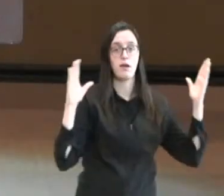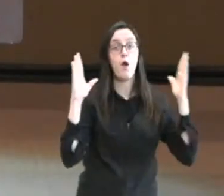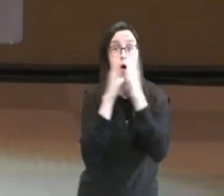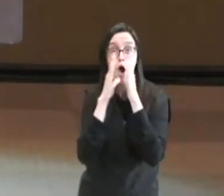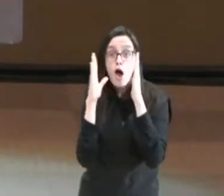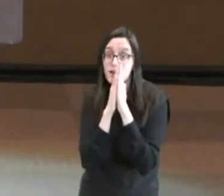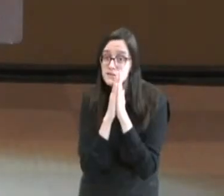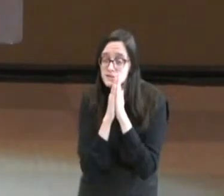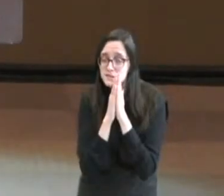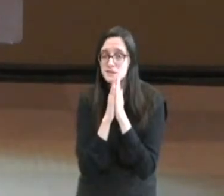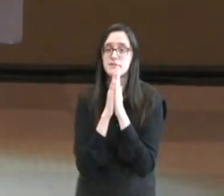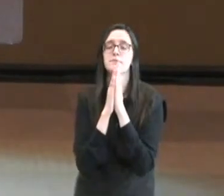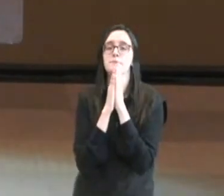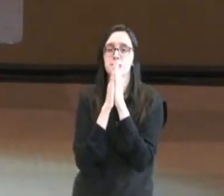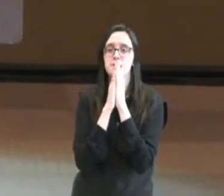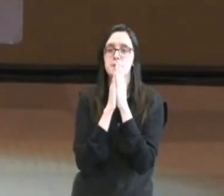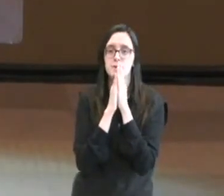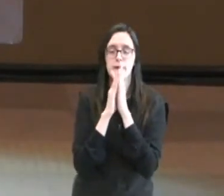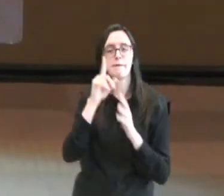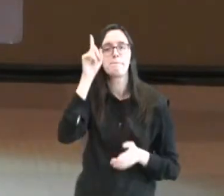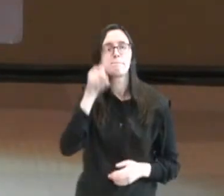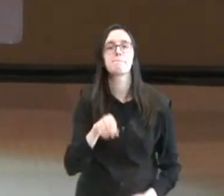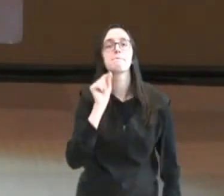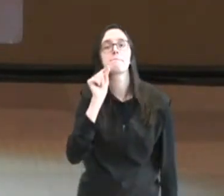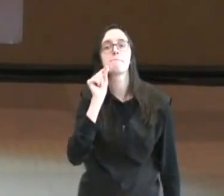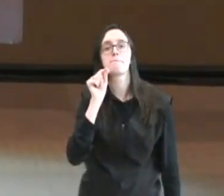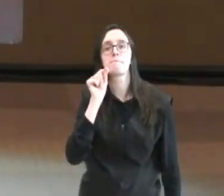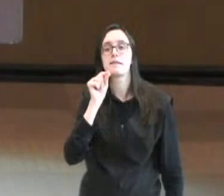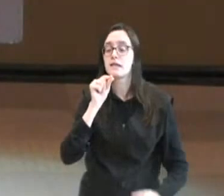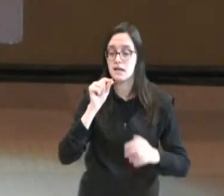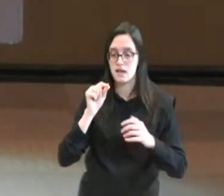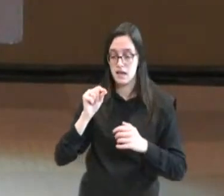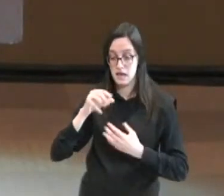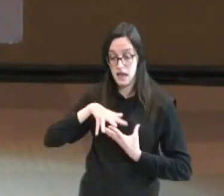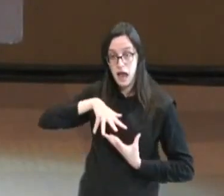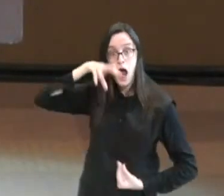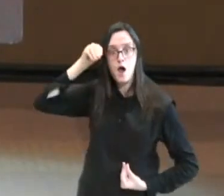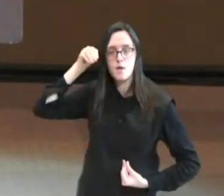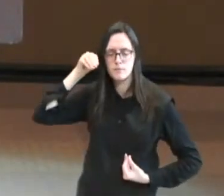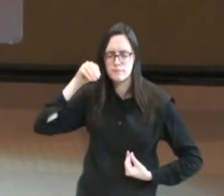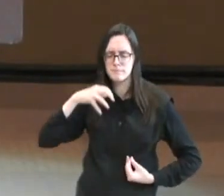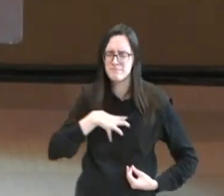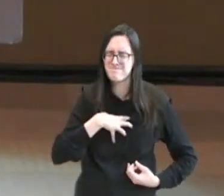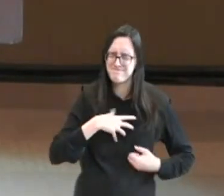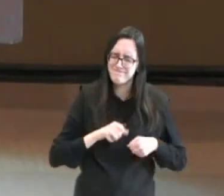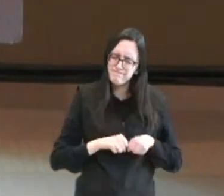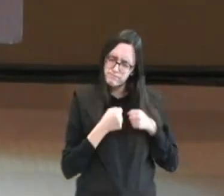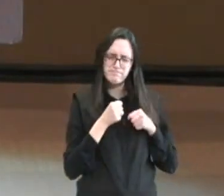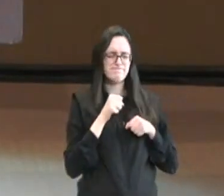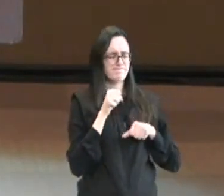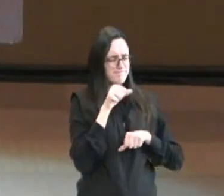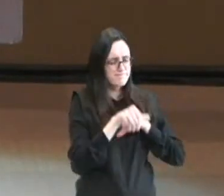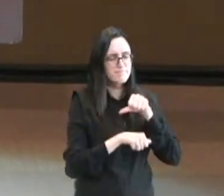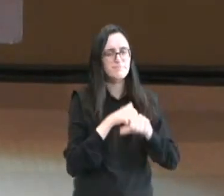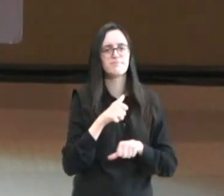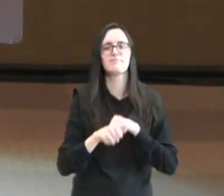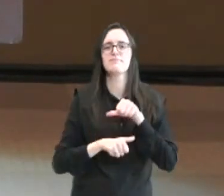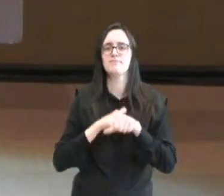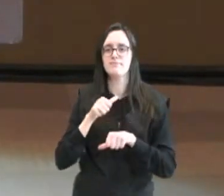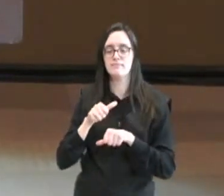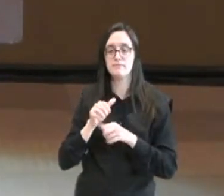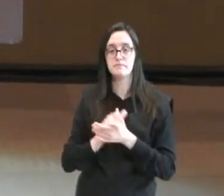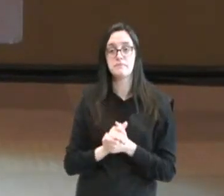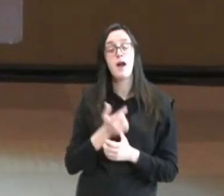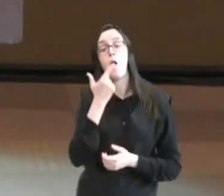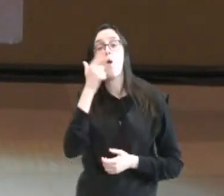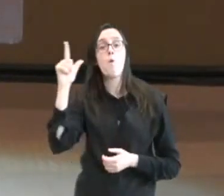oração, irmãos, faz com que as almas sejam quebrantadas e se encontram com Jesus. Outra